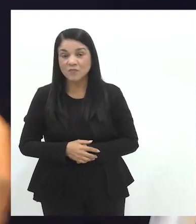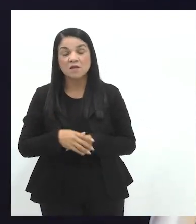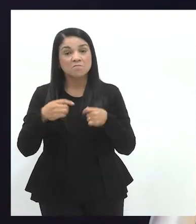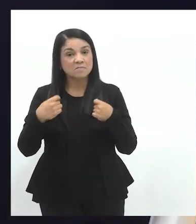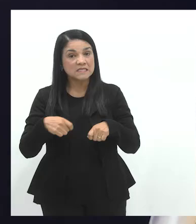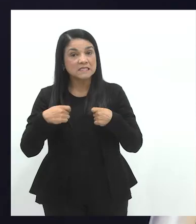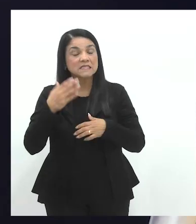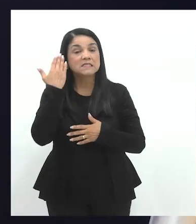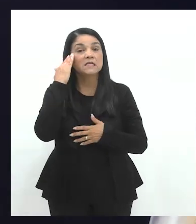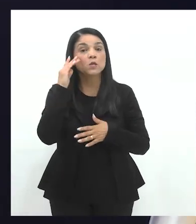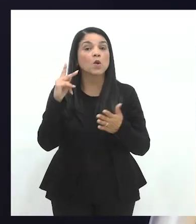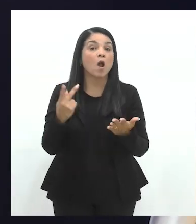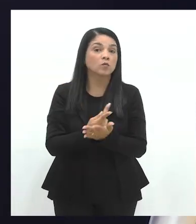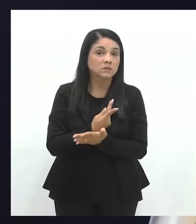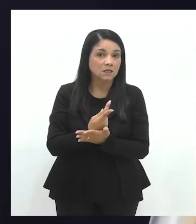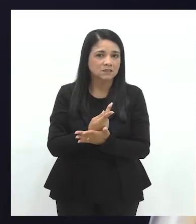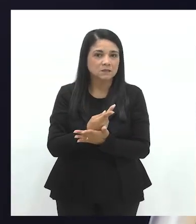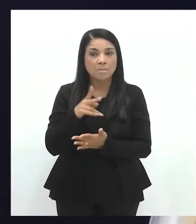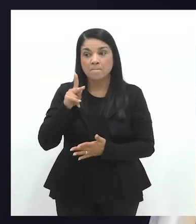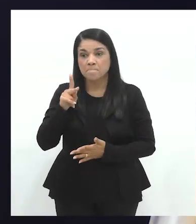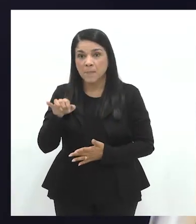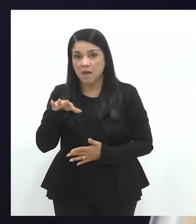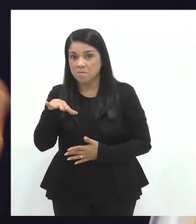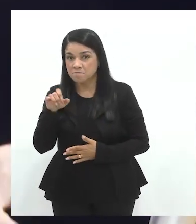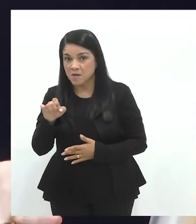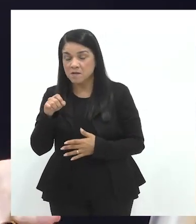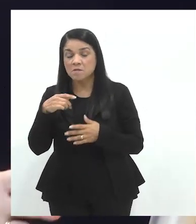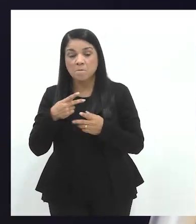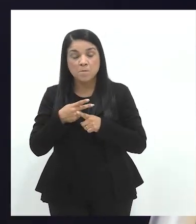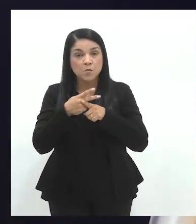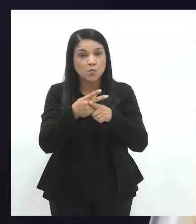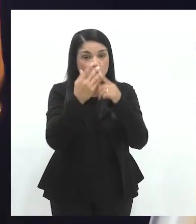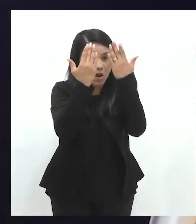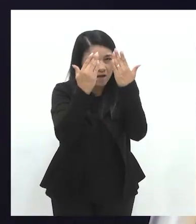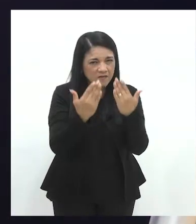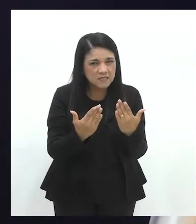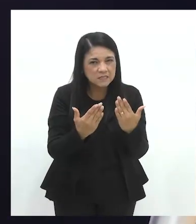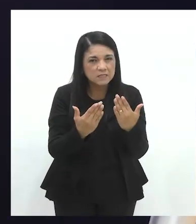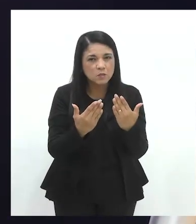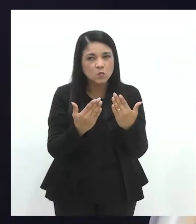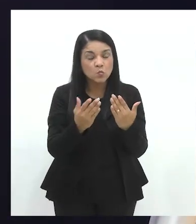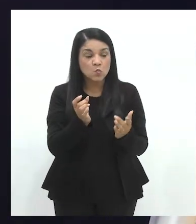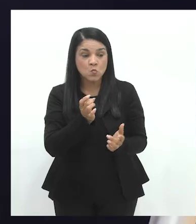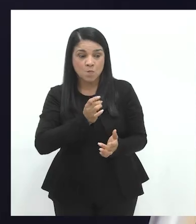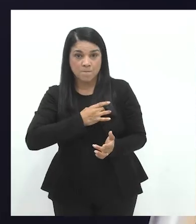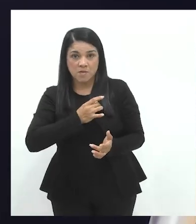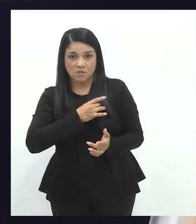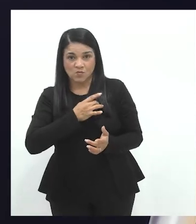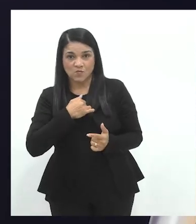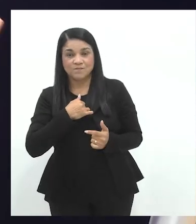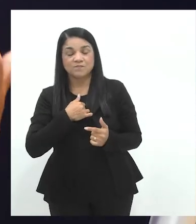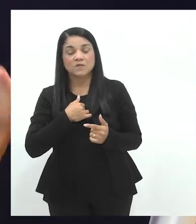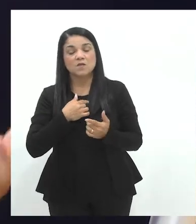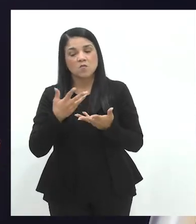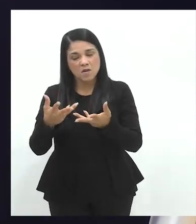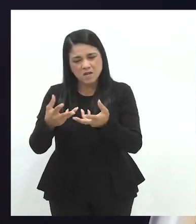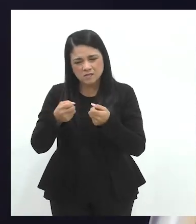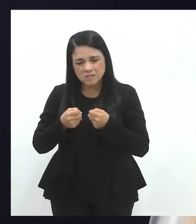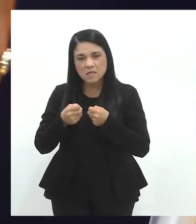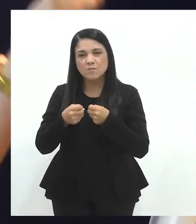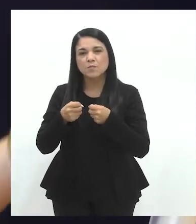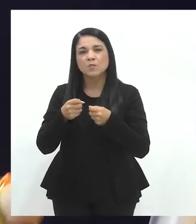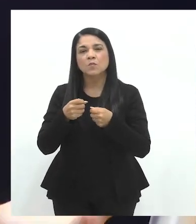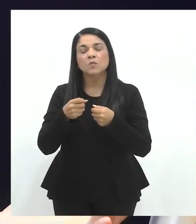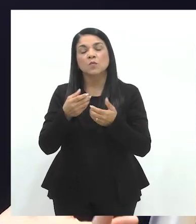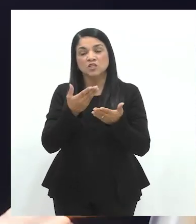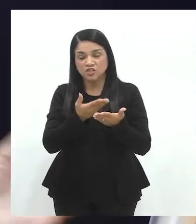Então, os pais, eles ficam nessa, procuram uma avaliação com medo. Eu recebo muita indicação, eu